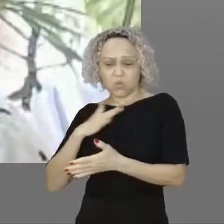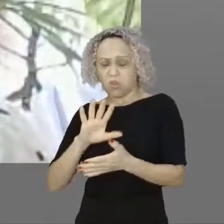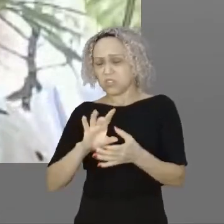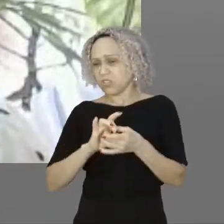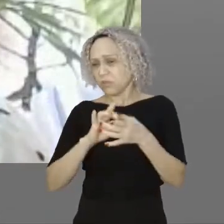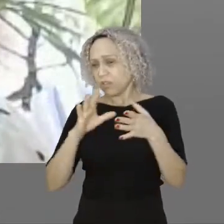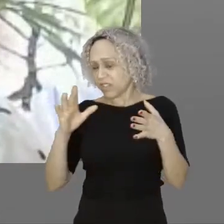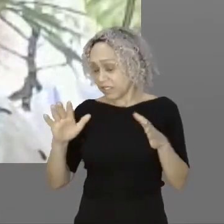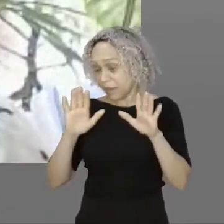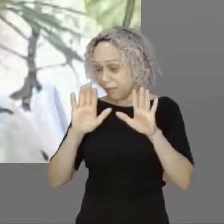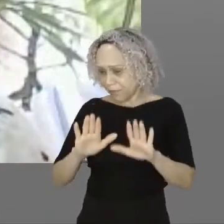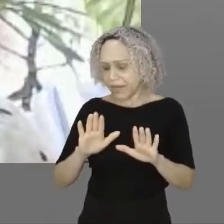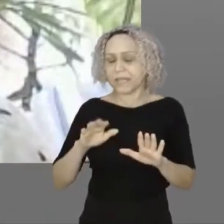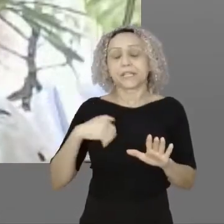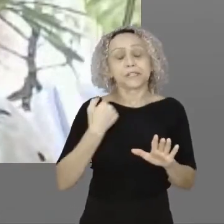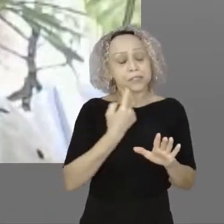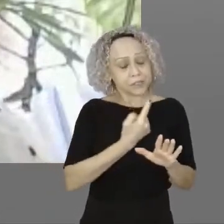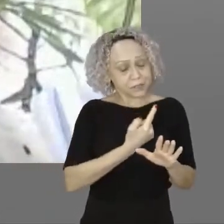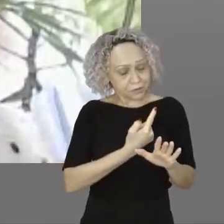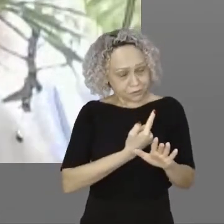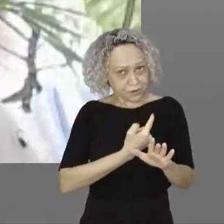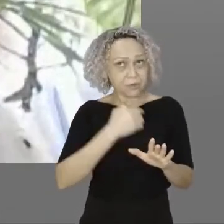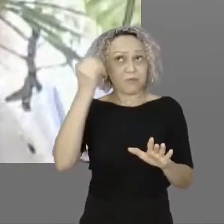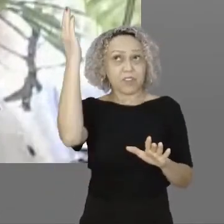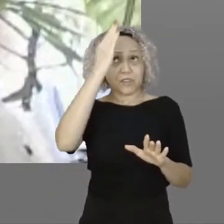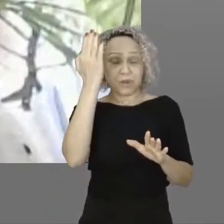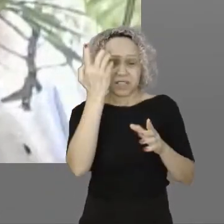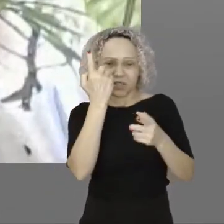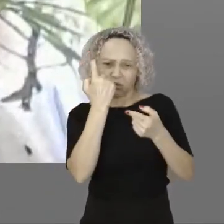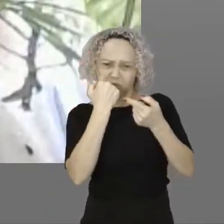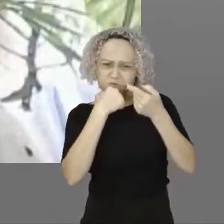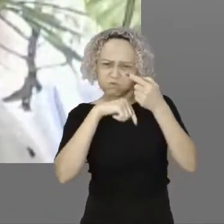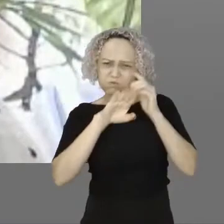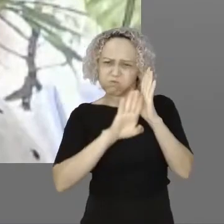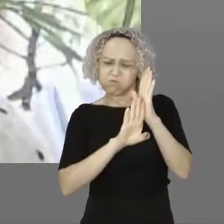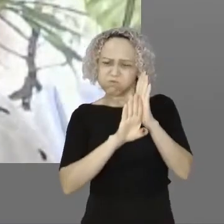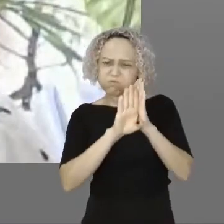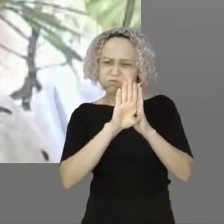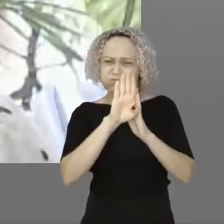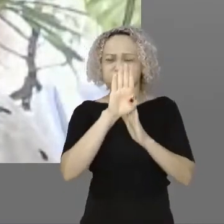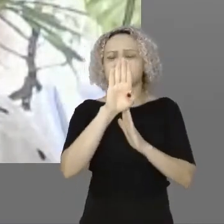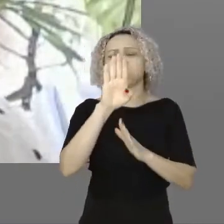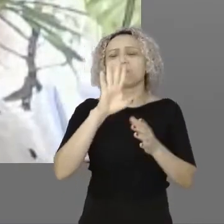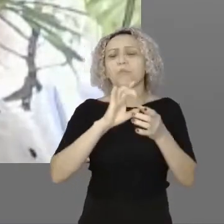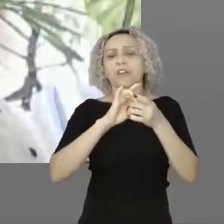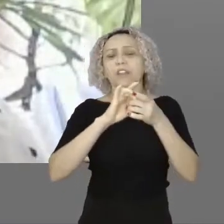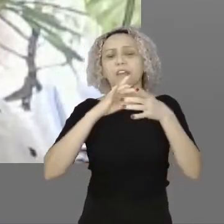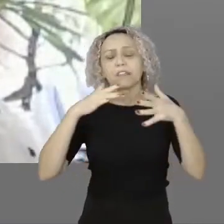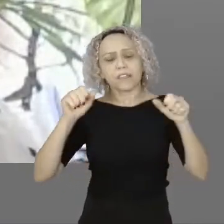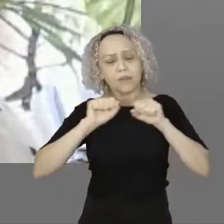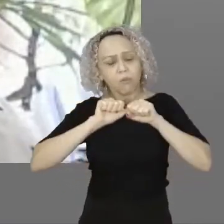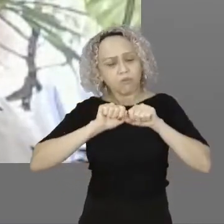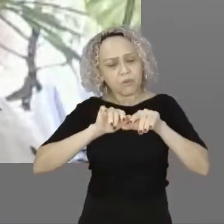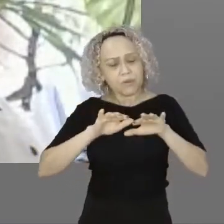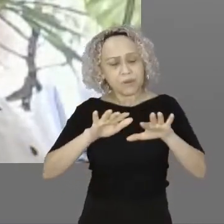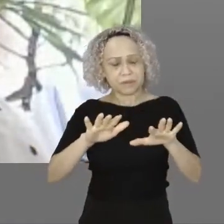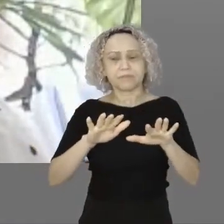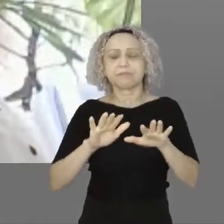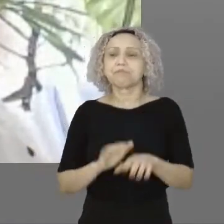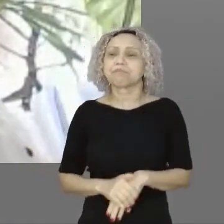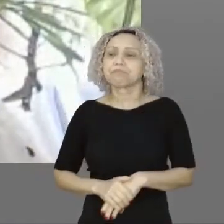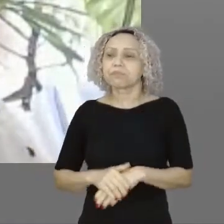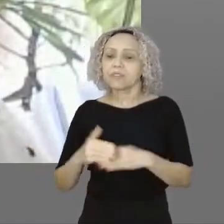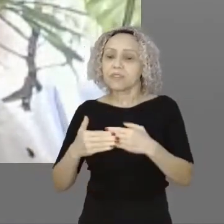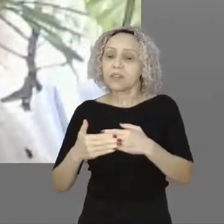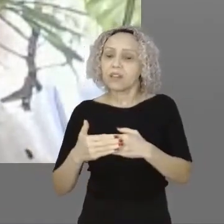sem misoginia. E queremos que todo mundo abrace essa campanha. Então foi muito importante o dia 25, esse